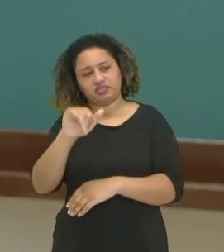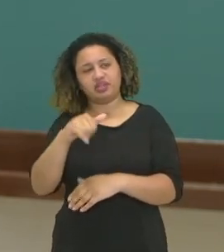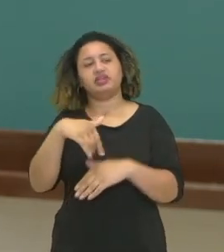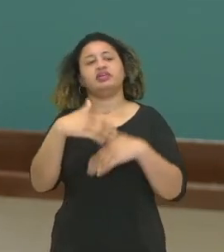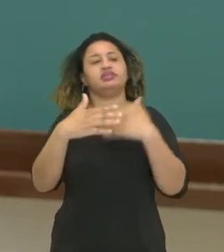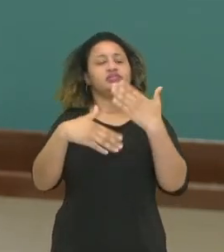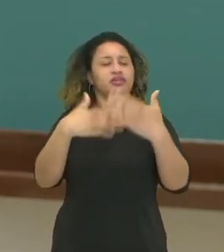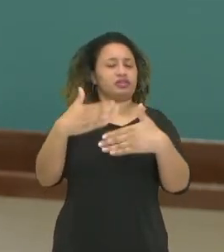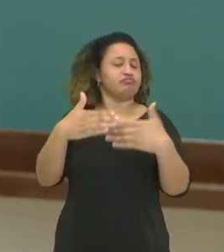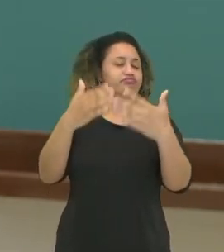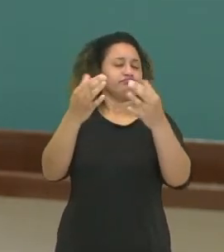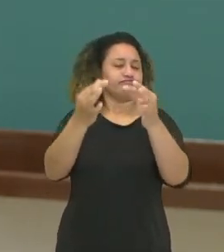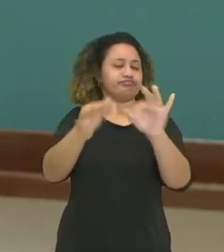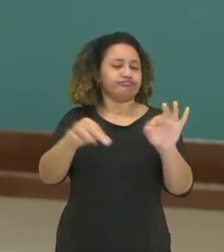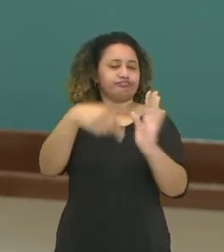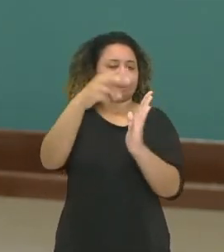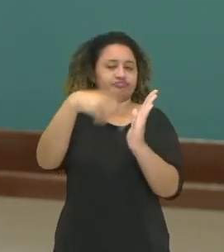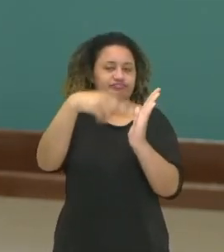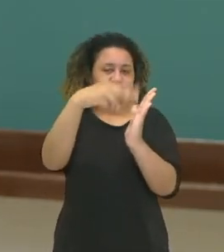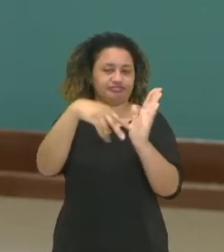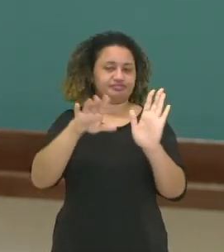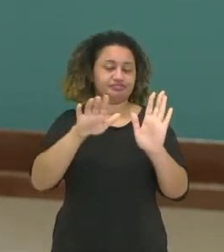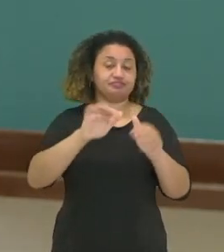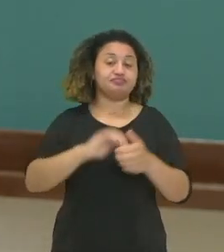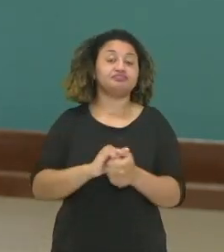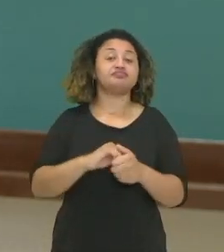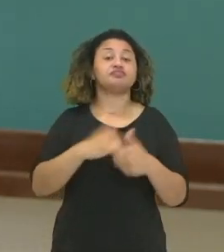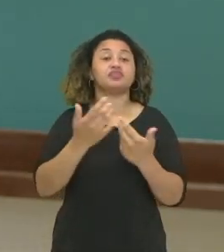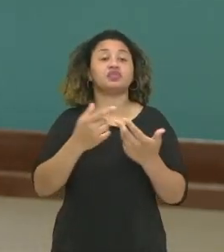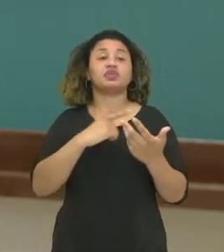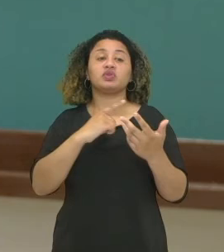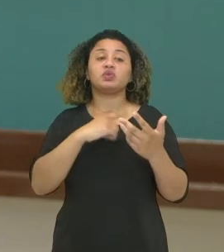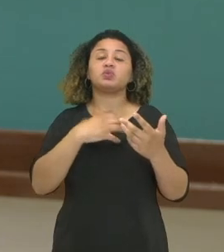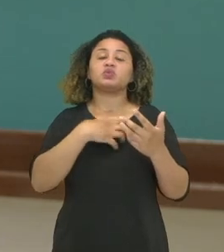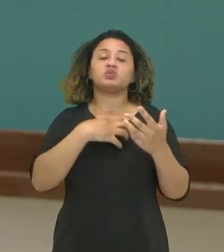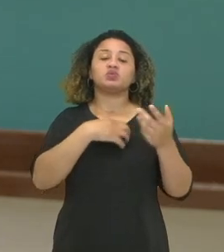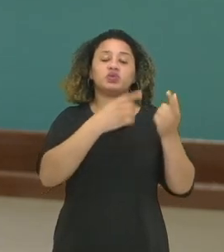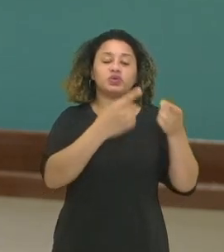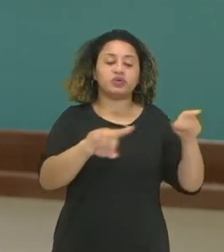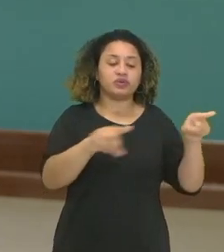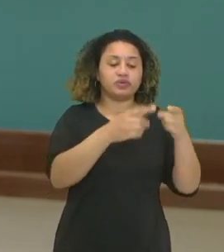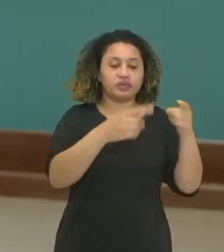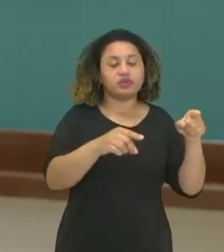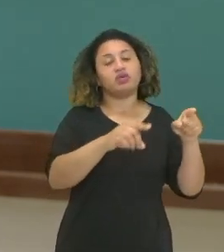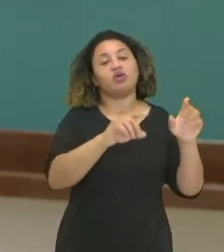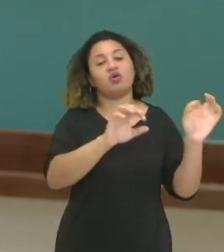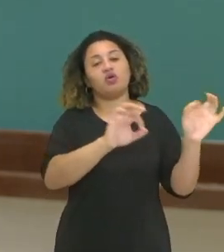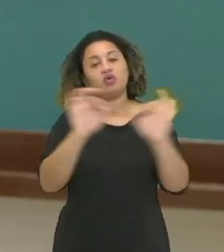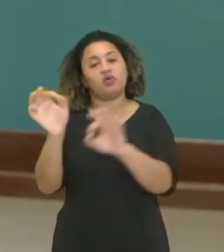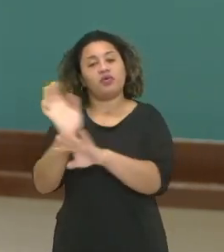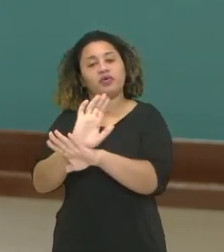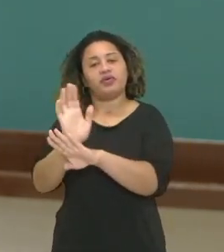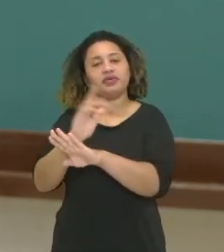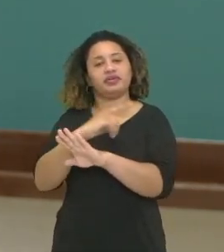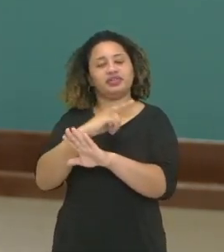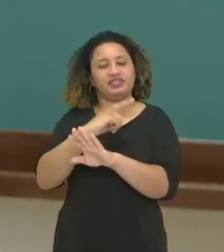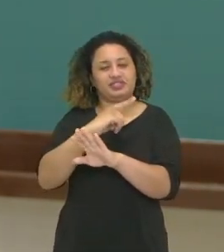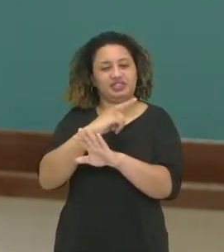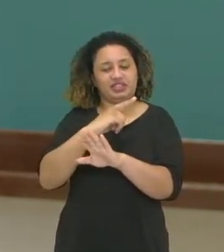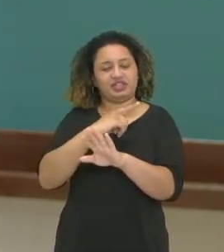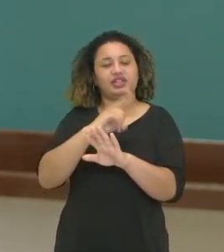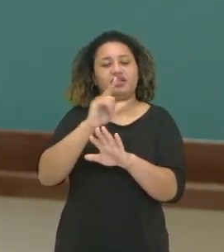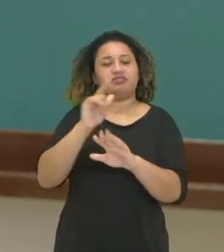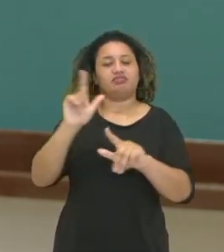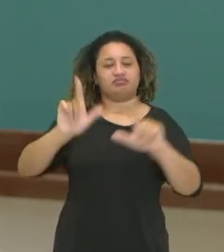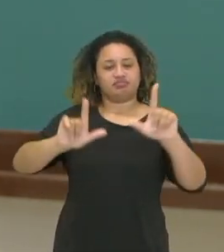pia. Quando no musical e também num vídeo que passou numa minissérie,